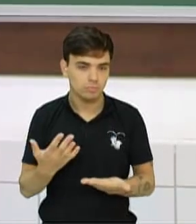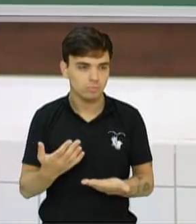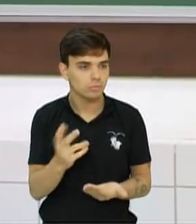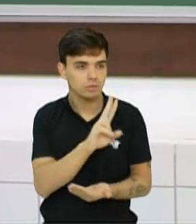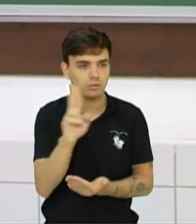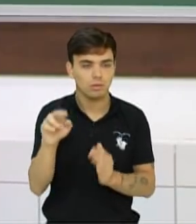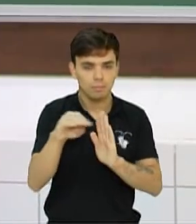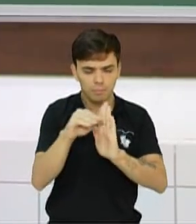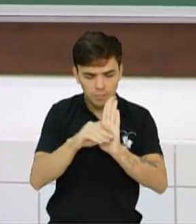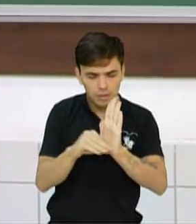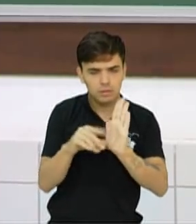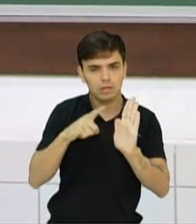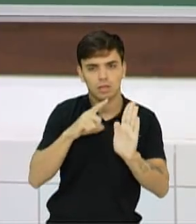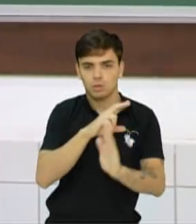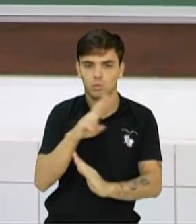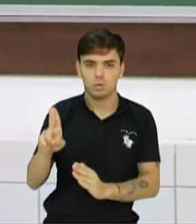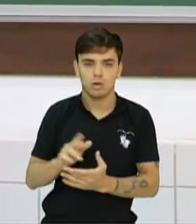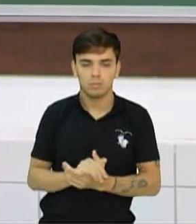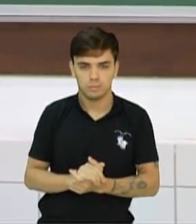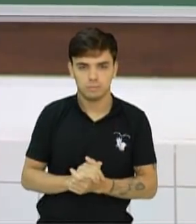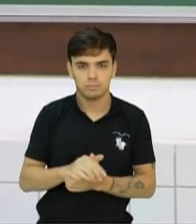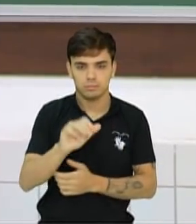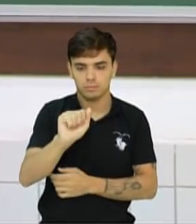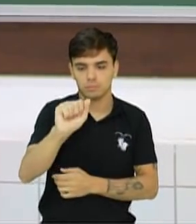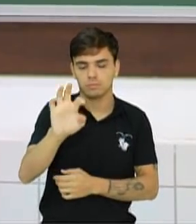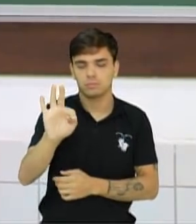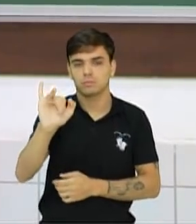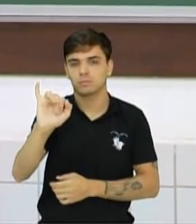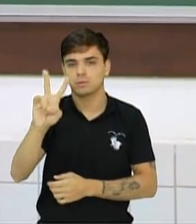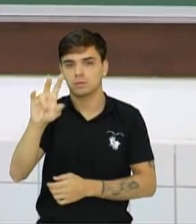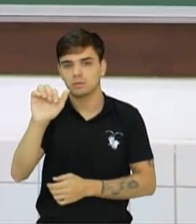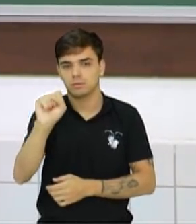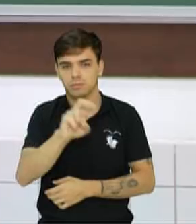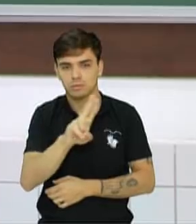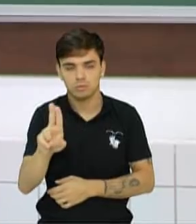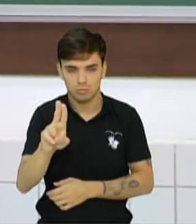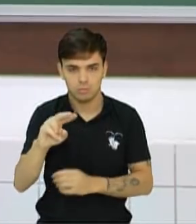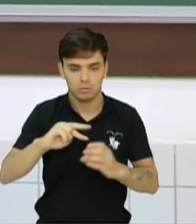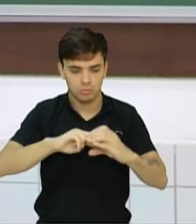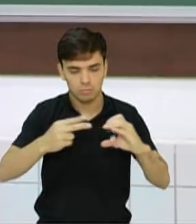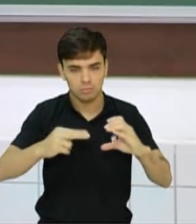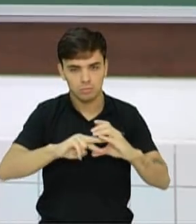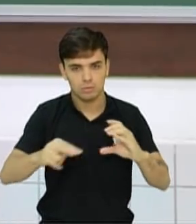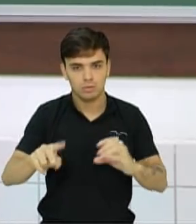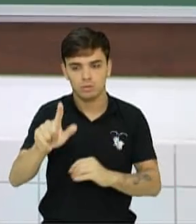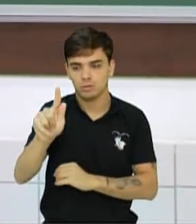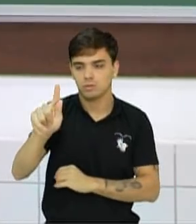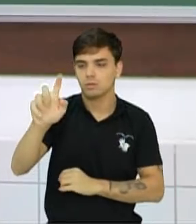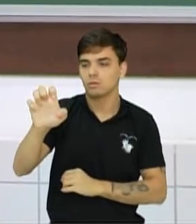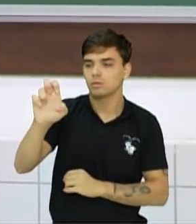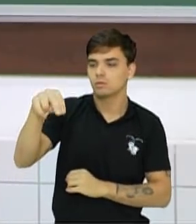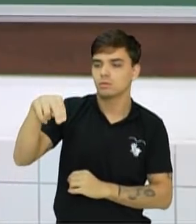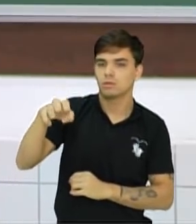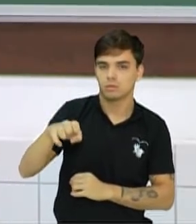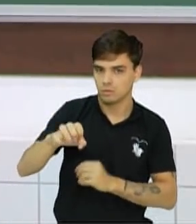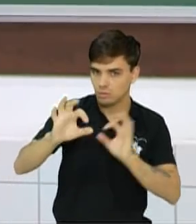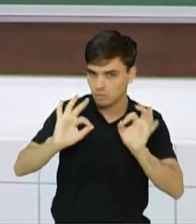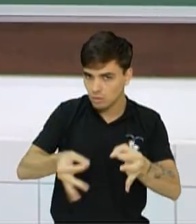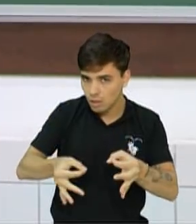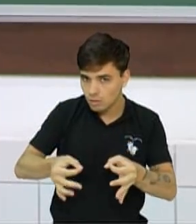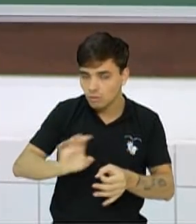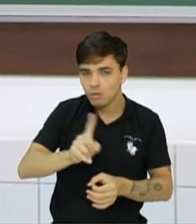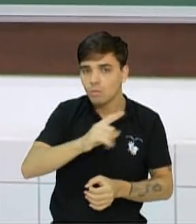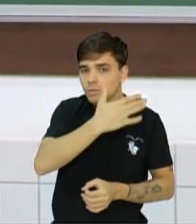nome. Essas partes ativas do cromossomo vão se chamar gene. Beleza, pessoal?